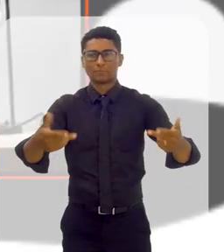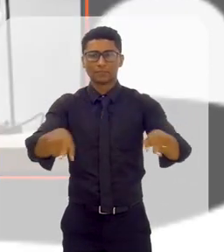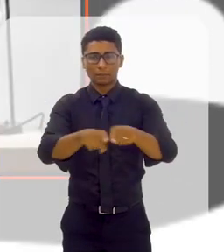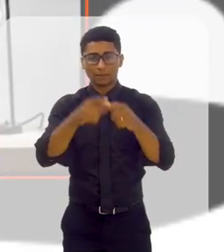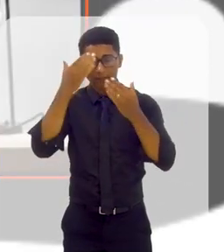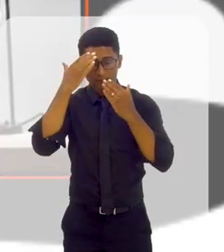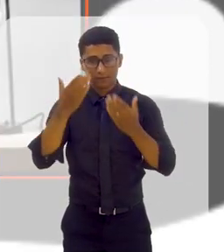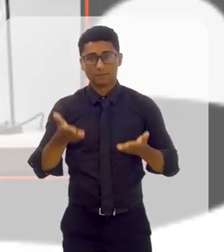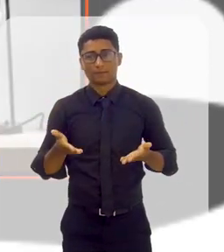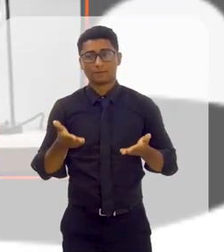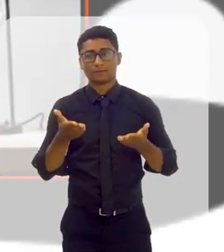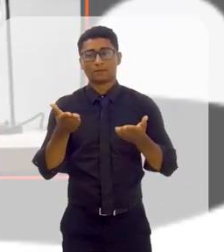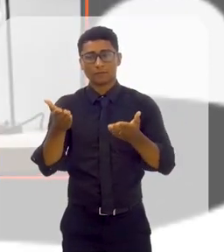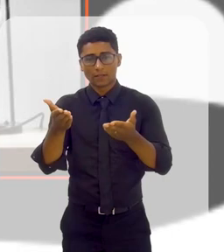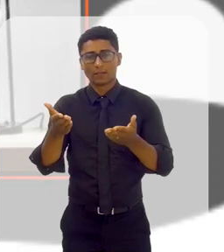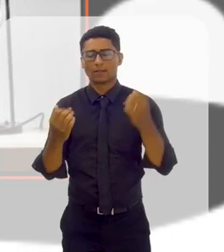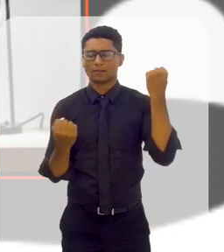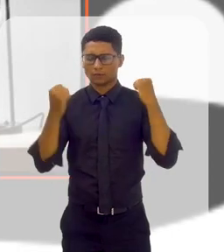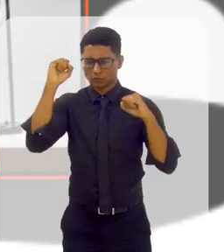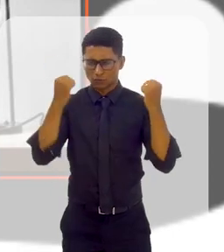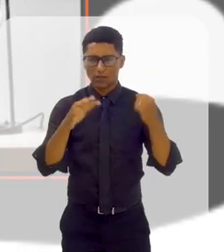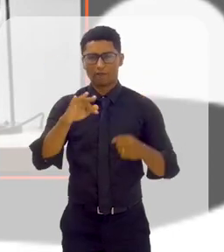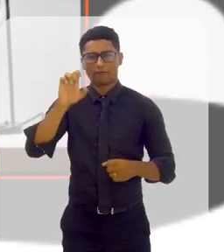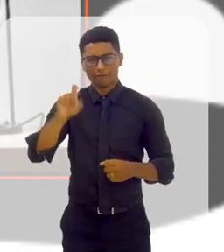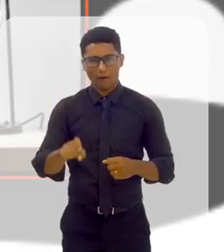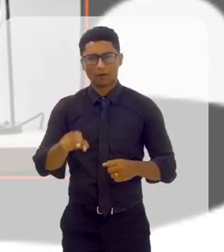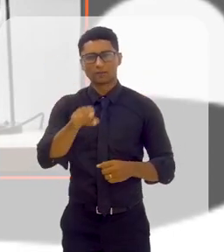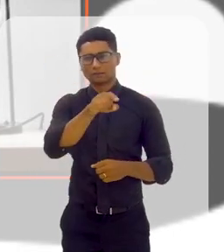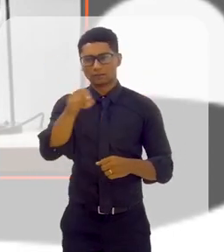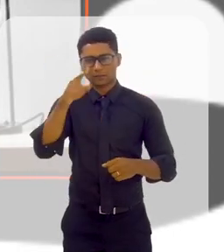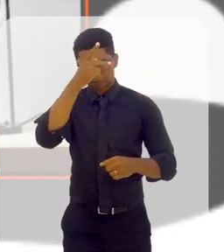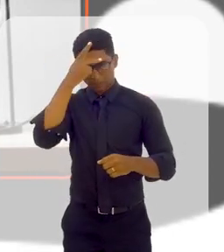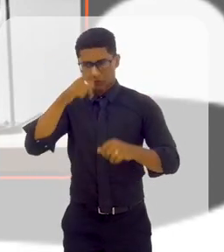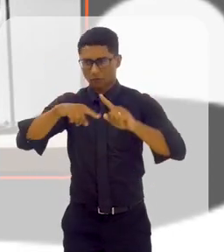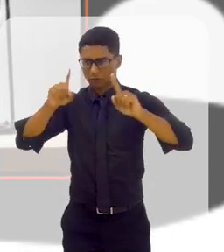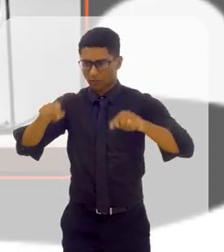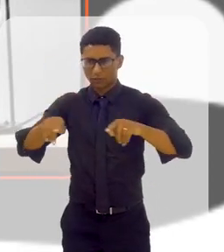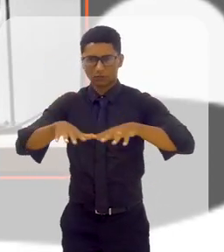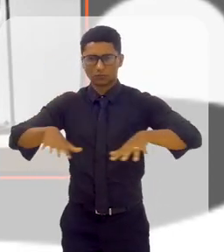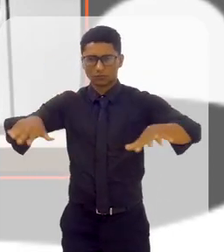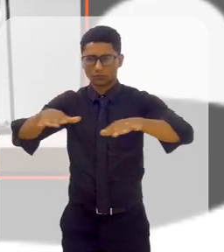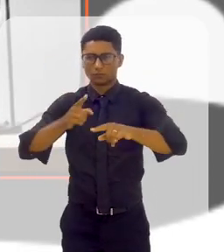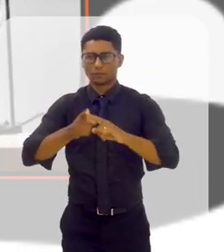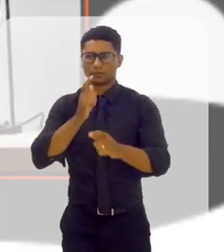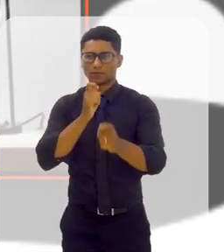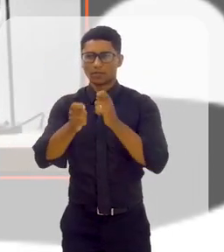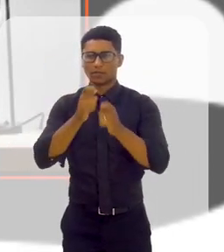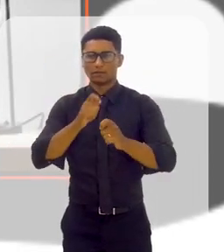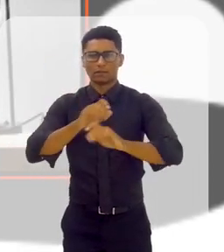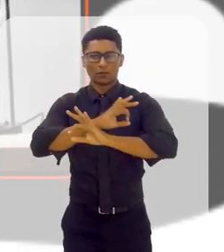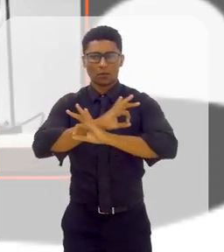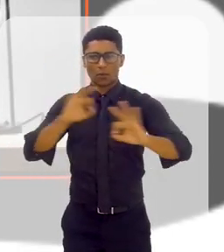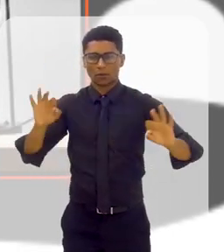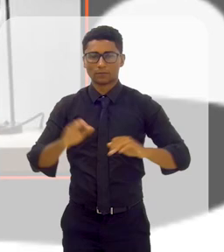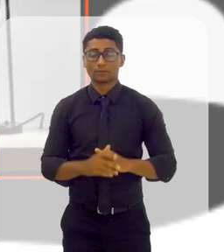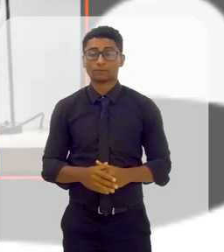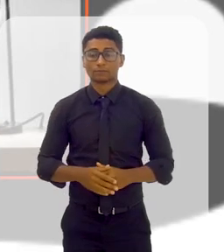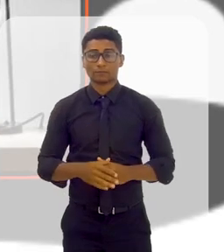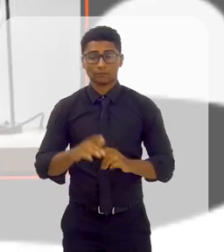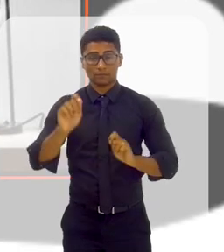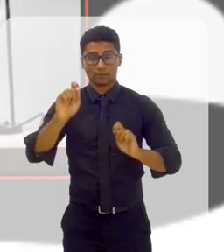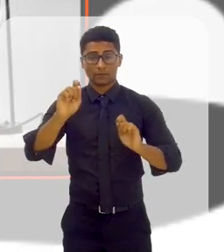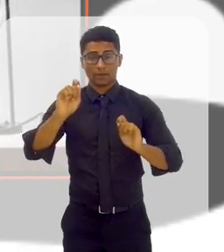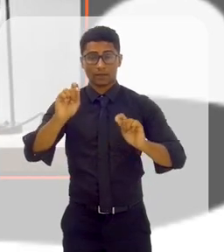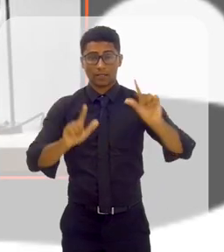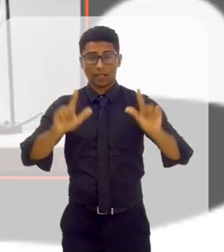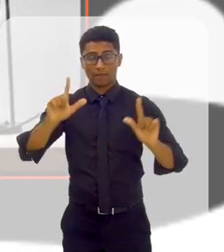né E agradecer a você a indústria Fox aos seus sócios aos seus colaboradores por essa entrevista Tão rica e deixar sempre